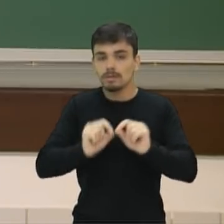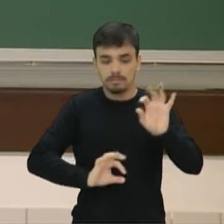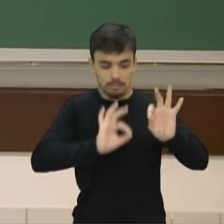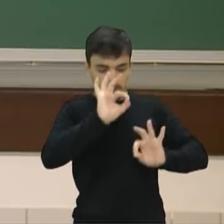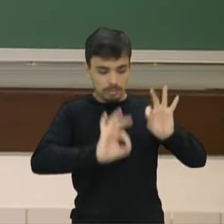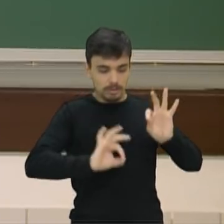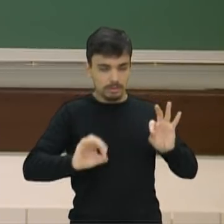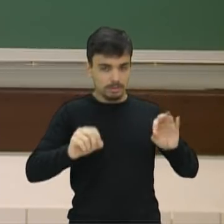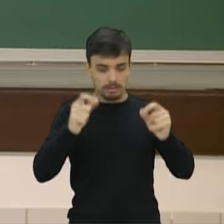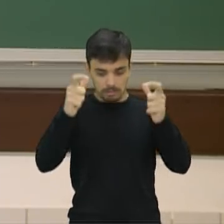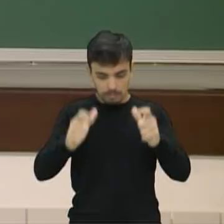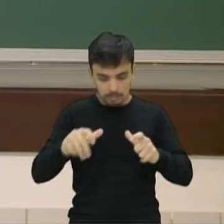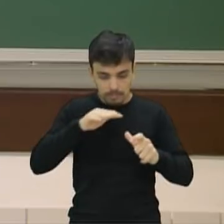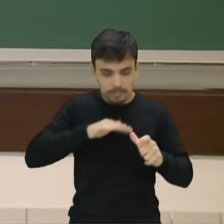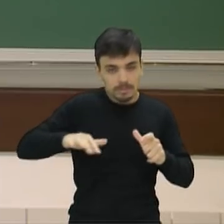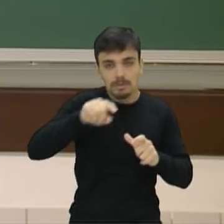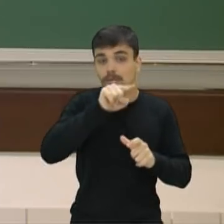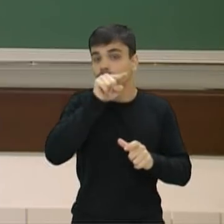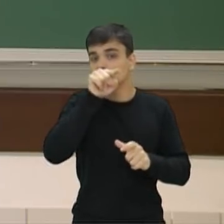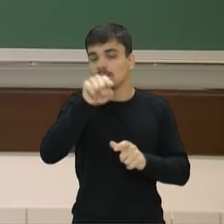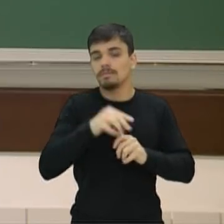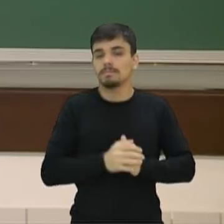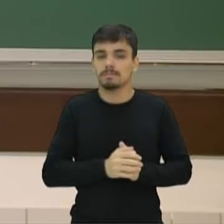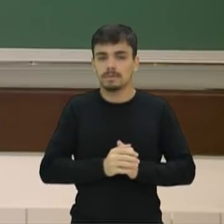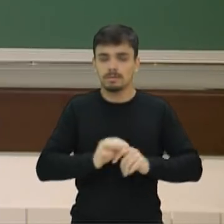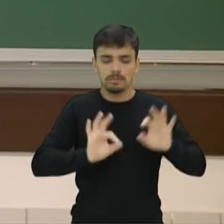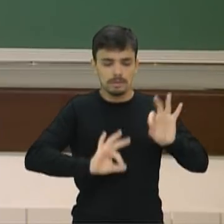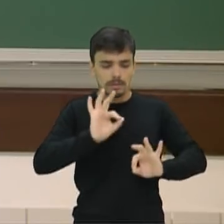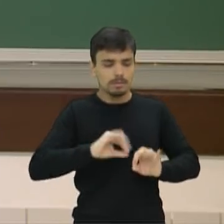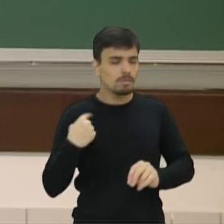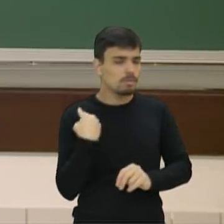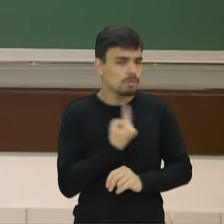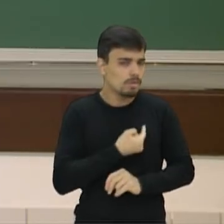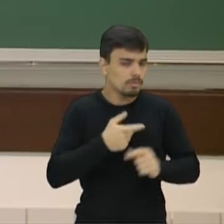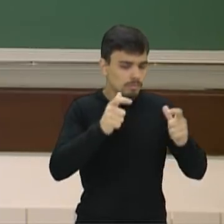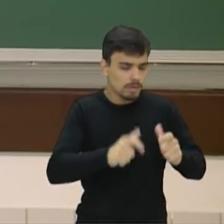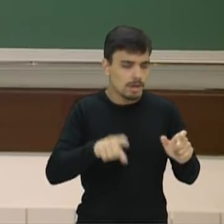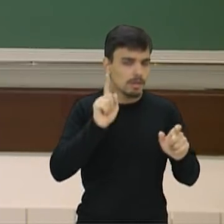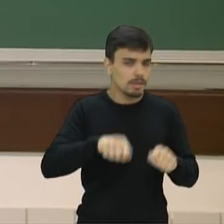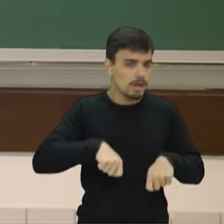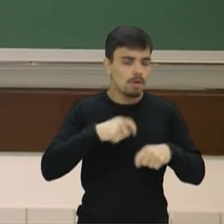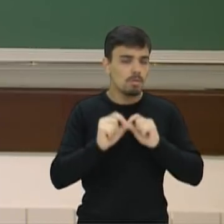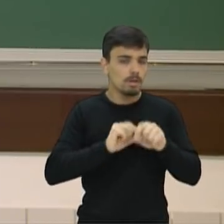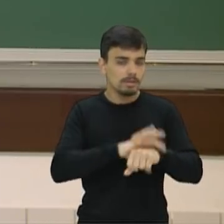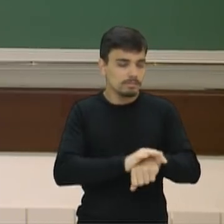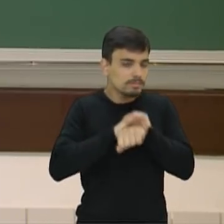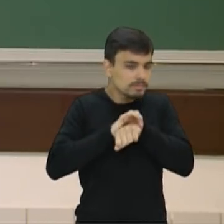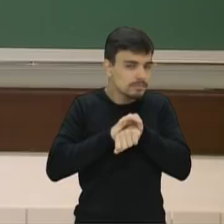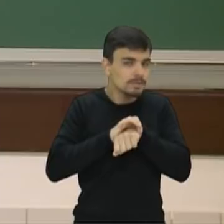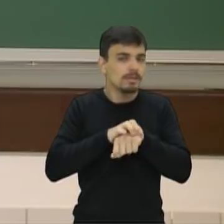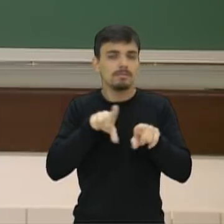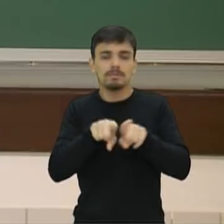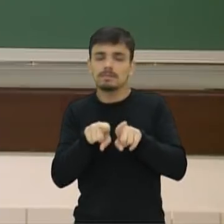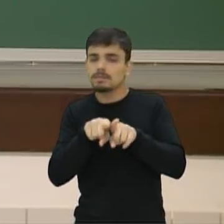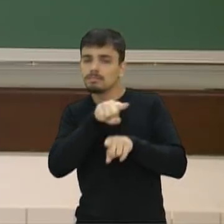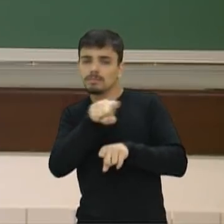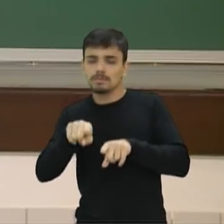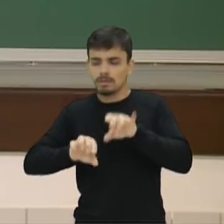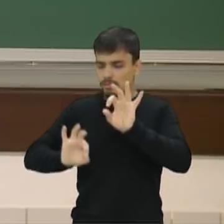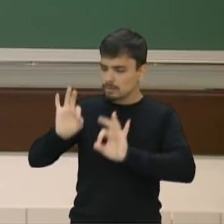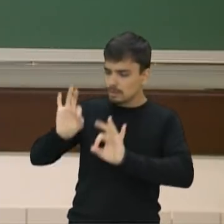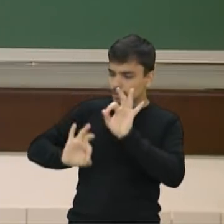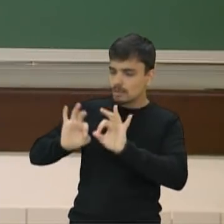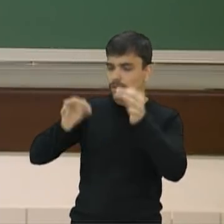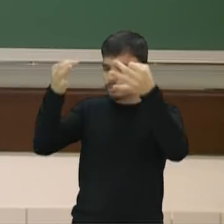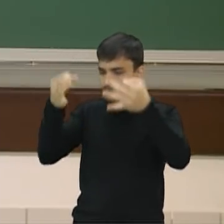organizarem o espaço, né? Isso é muito importante. A organização do nosso espaço, ela te dá uma segurança de você estar, né, com tudo